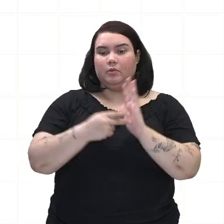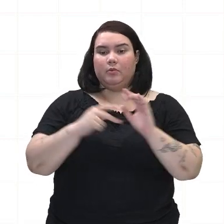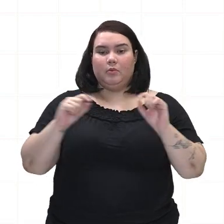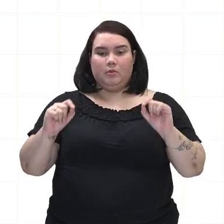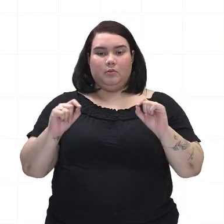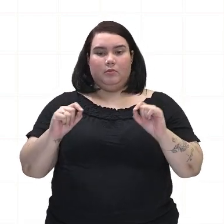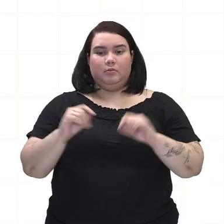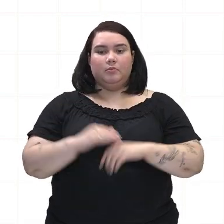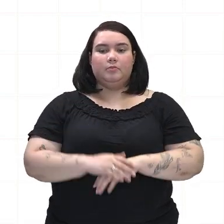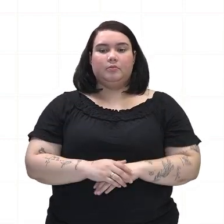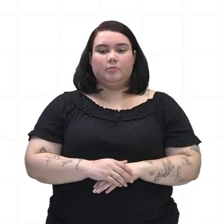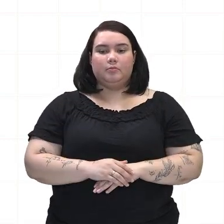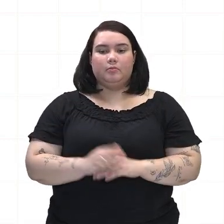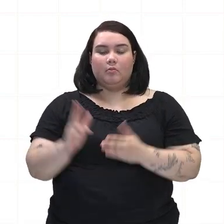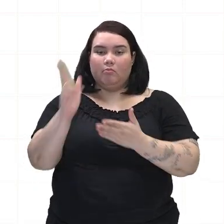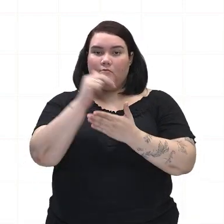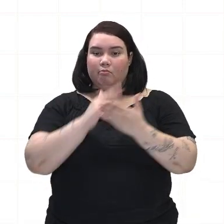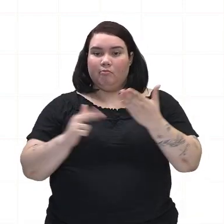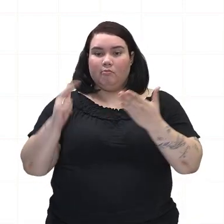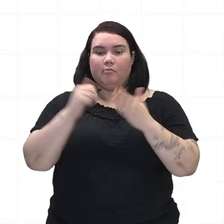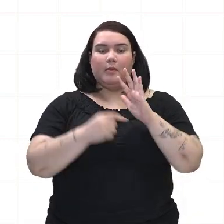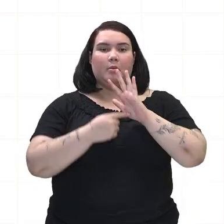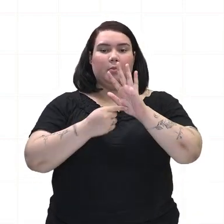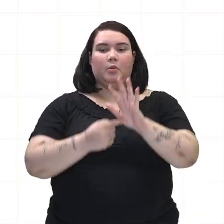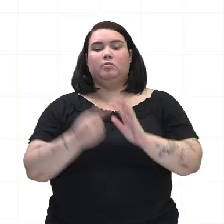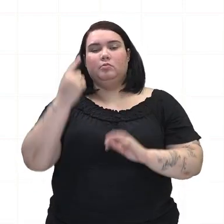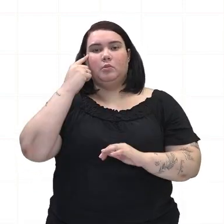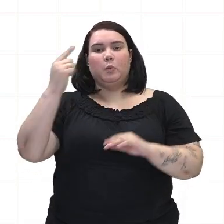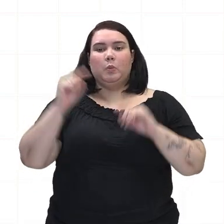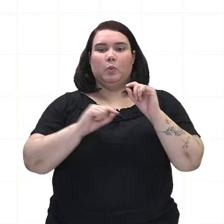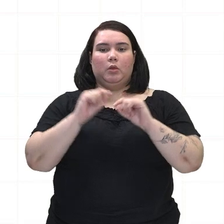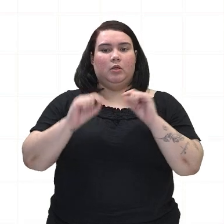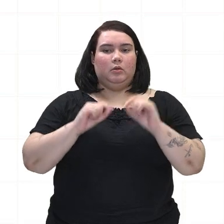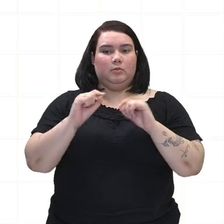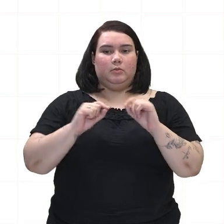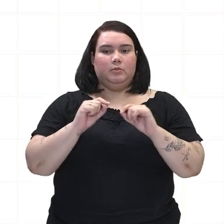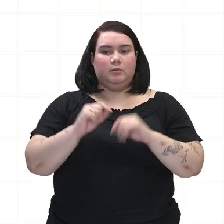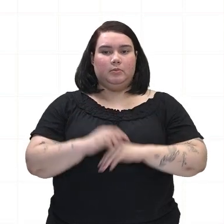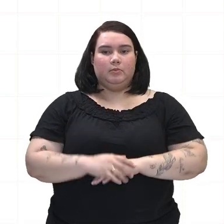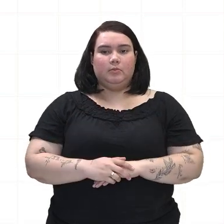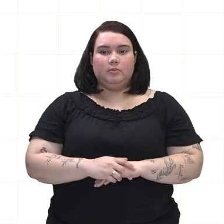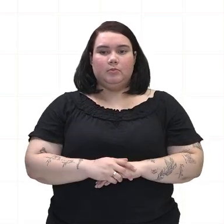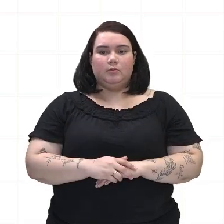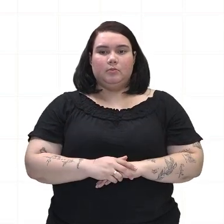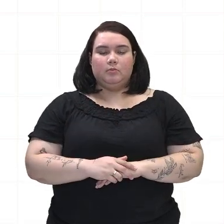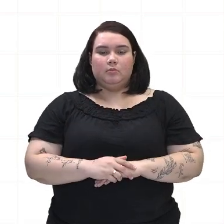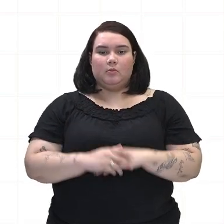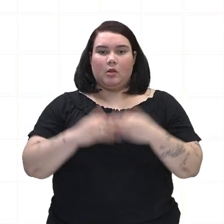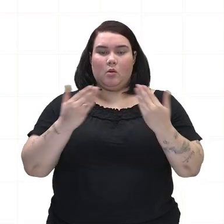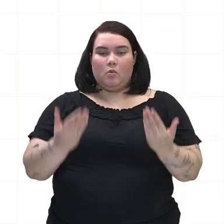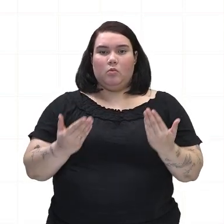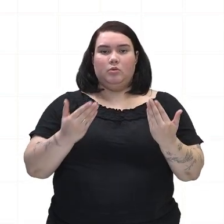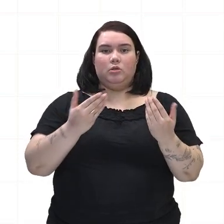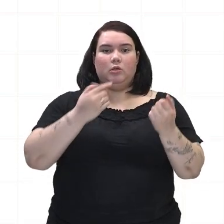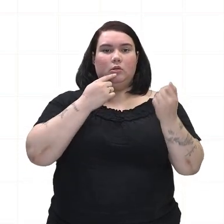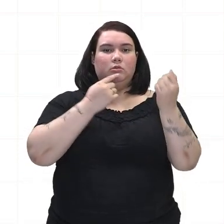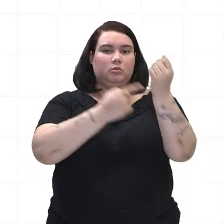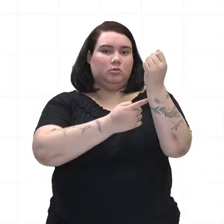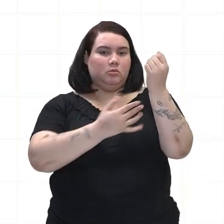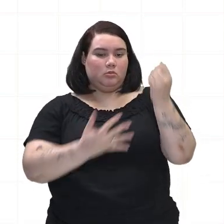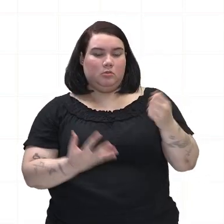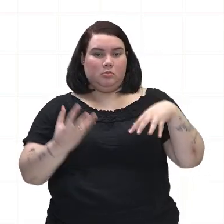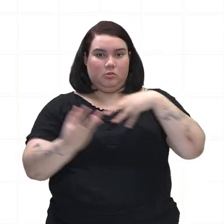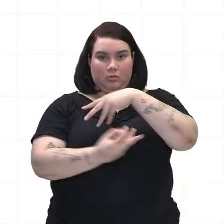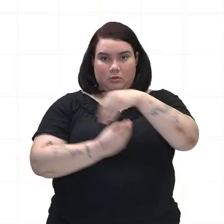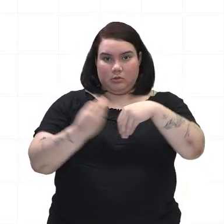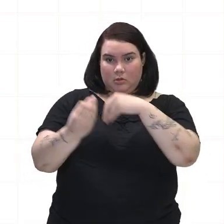essa pintura, essa tela, nos traz a ideia de quê? De que uma vez que o sangue do negro fosse misturado com o branco,